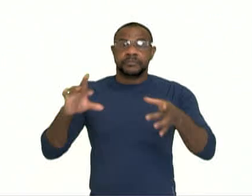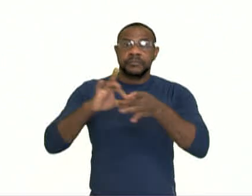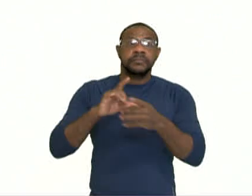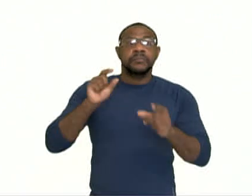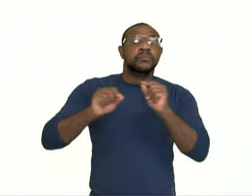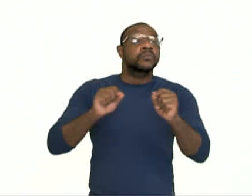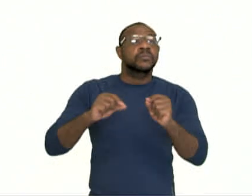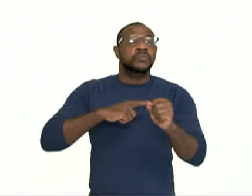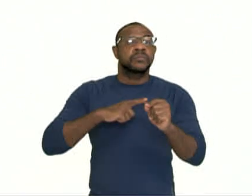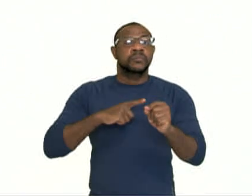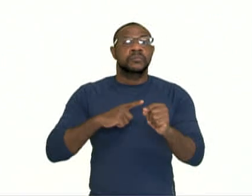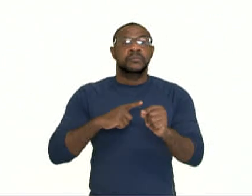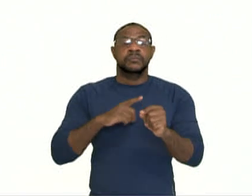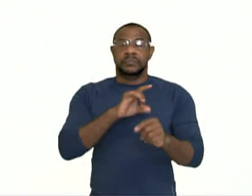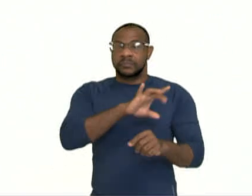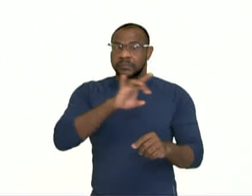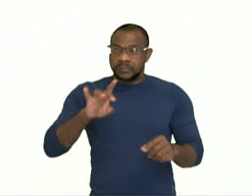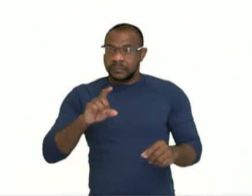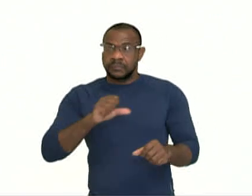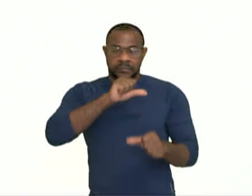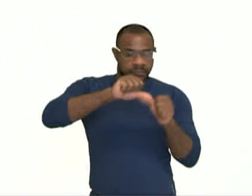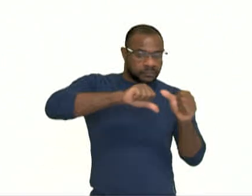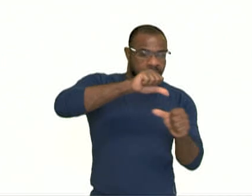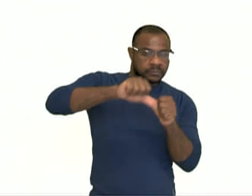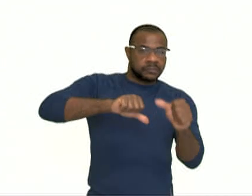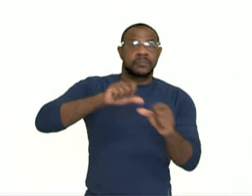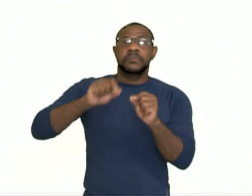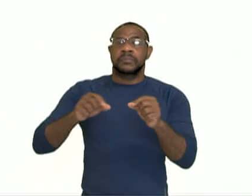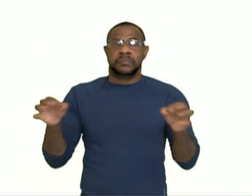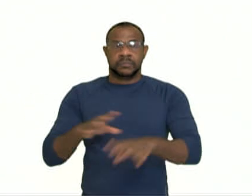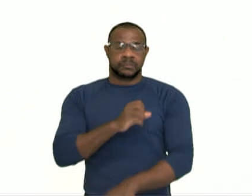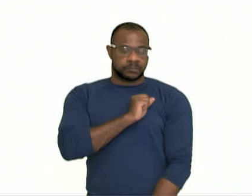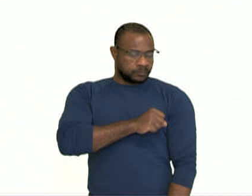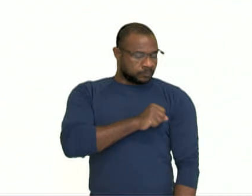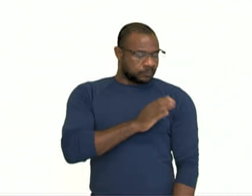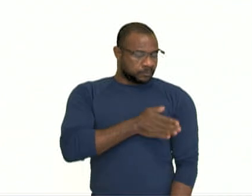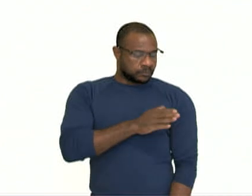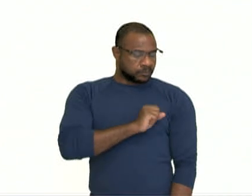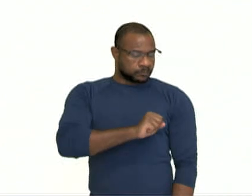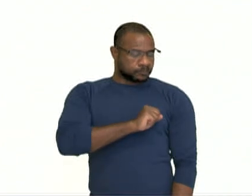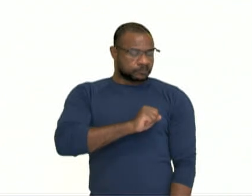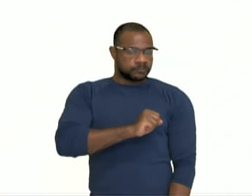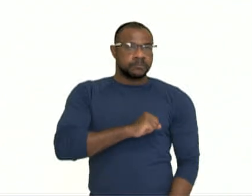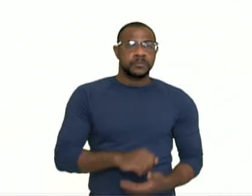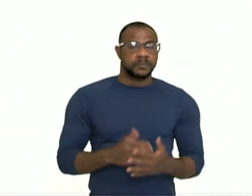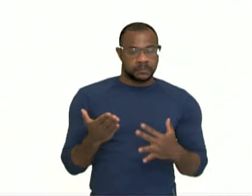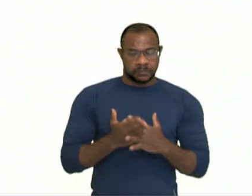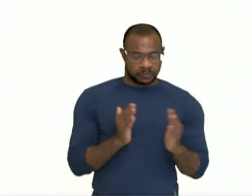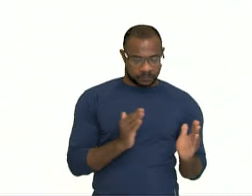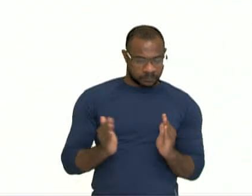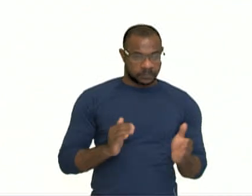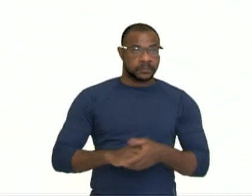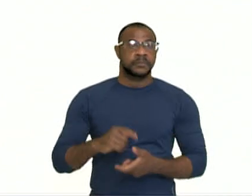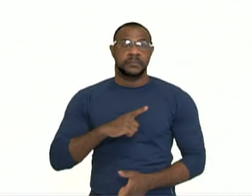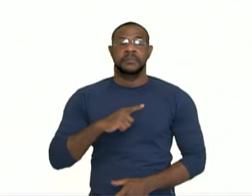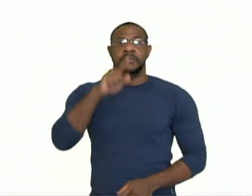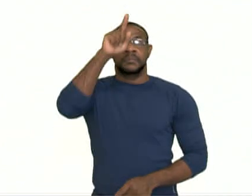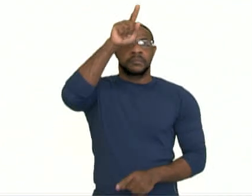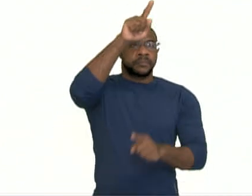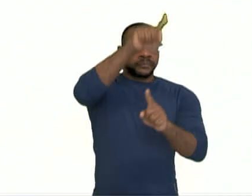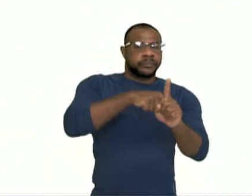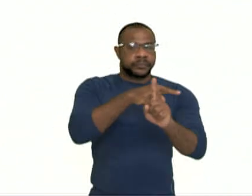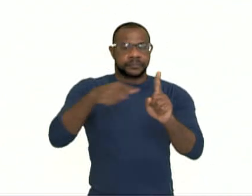ela quer que calcule em cada ciclo completo equivale a um batimento cardíaco. Então aqui eu tenho o